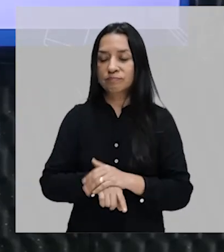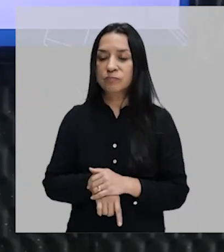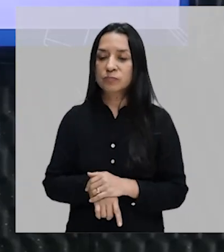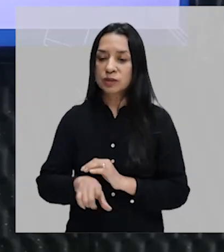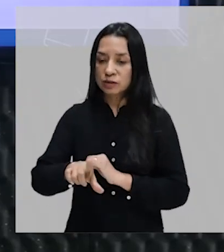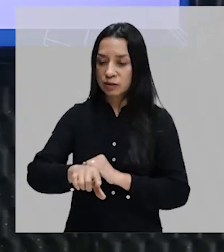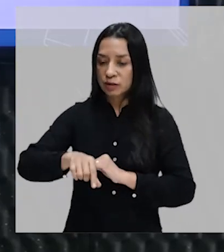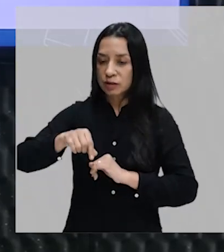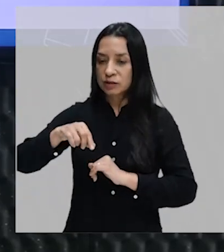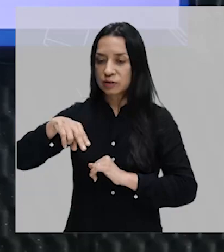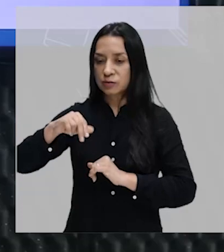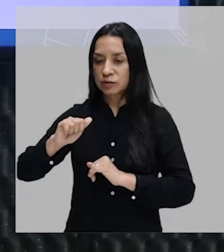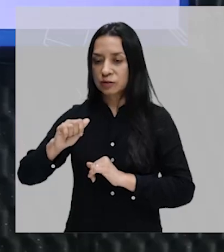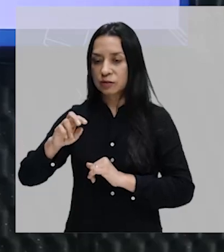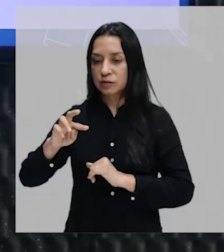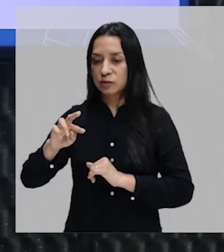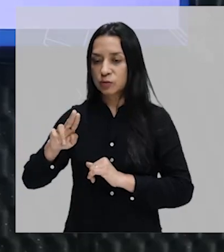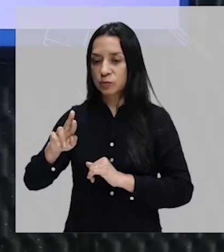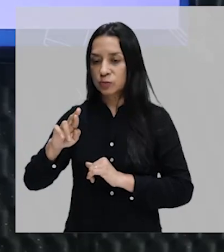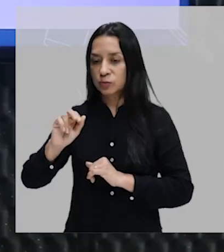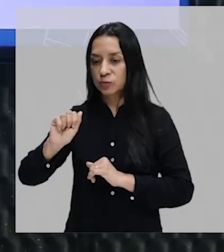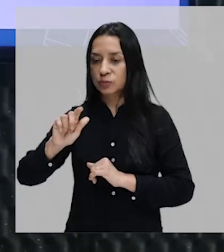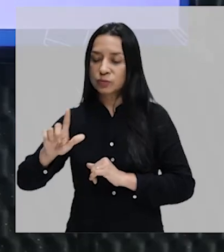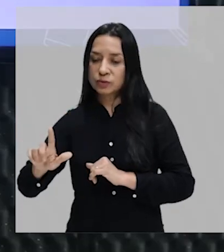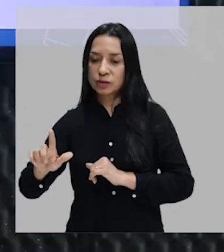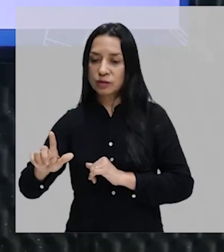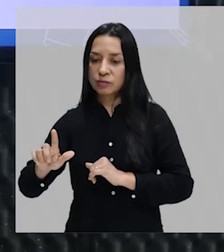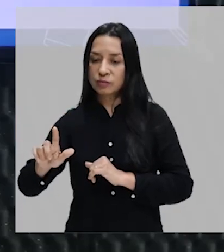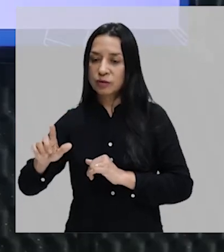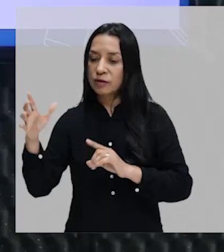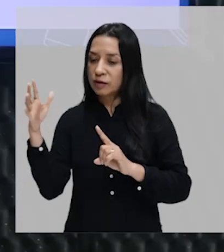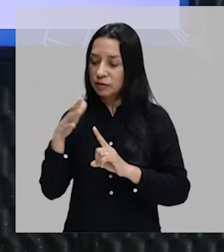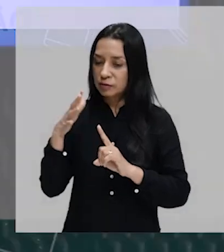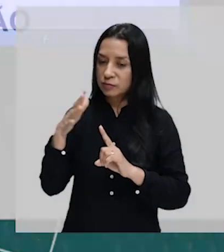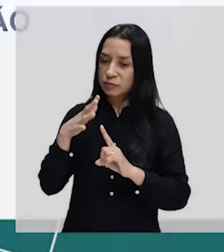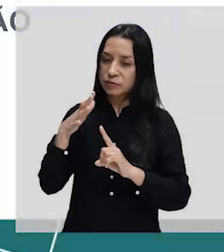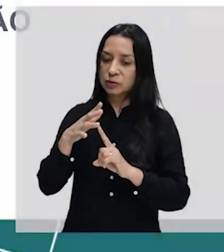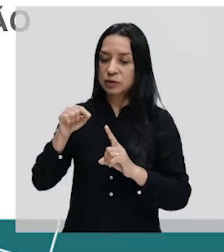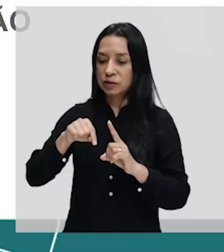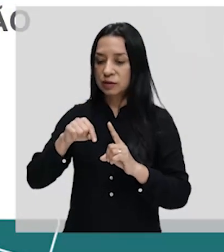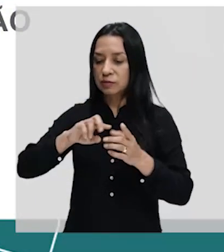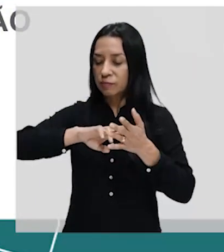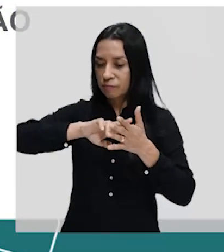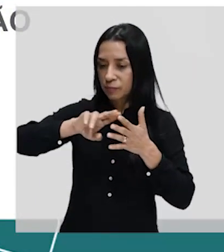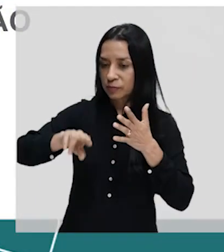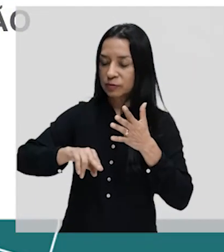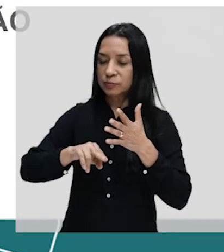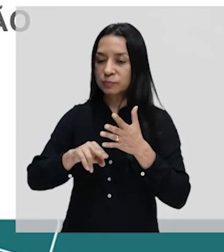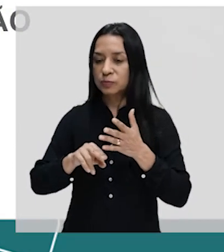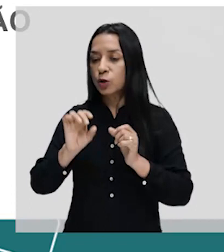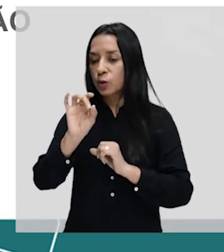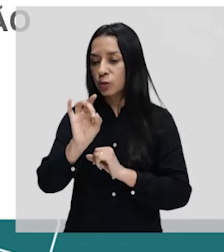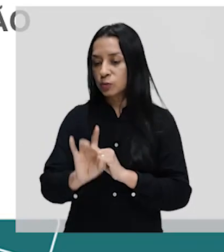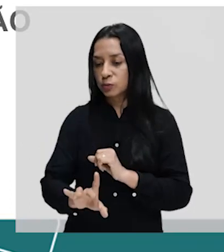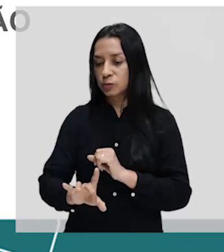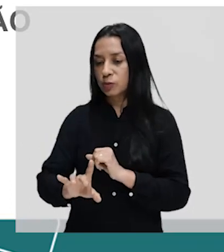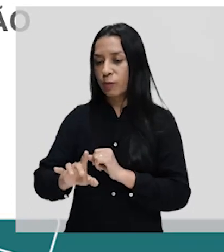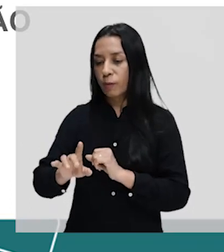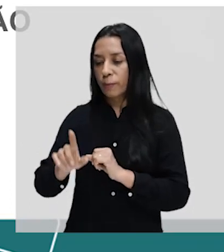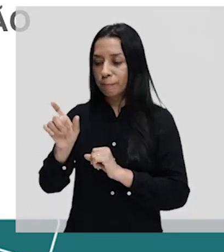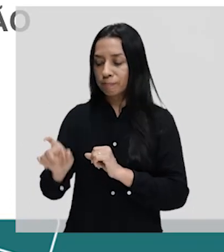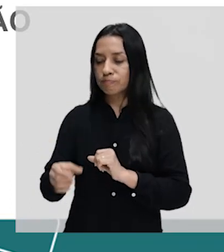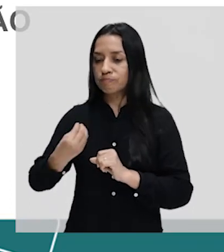vai atuar sobre essa variabilidade no sentido de desenvolver o quê? Fazer com que apenas indivíduos